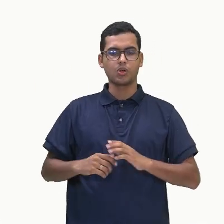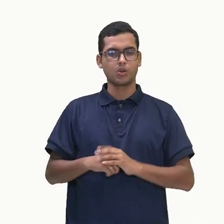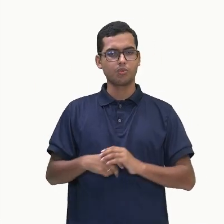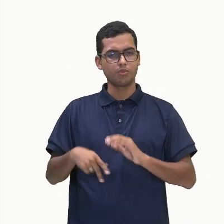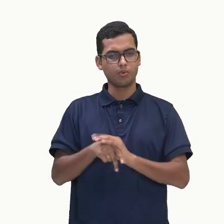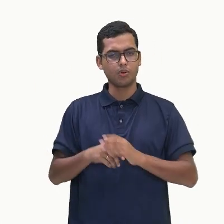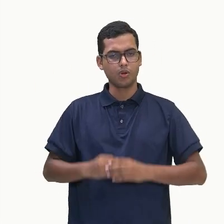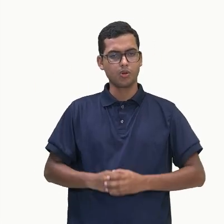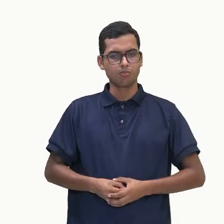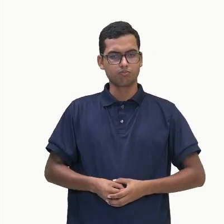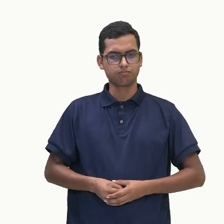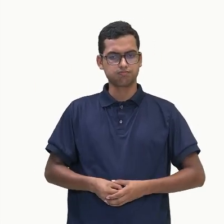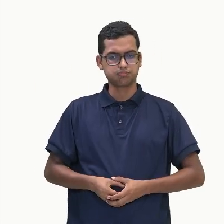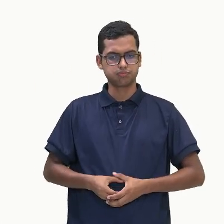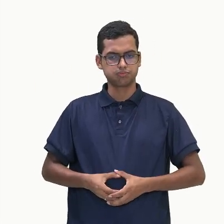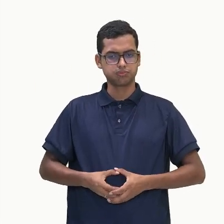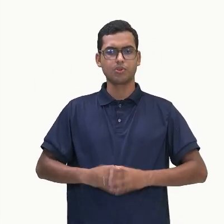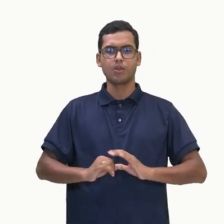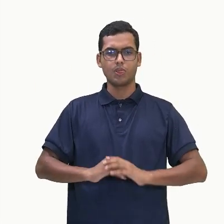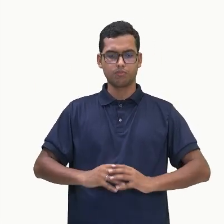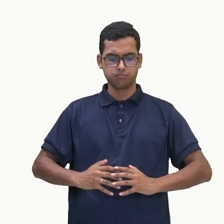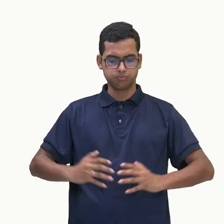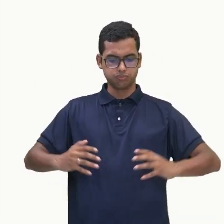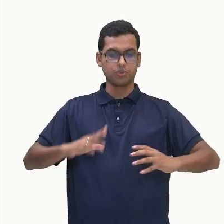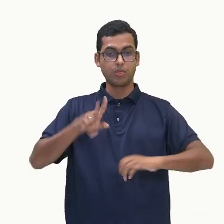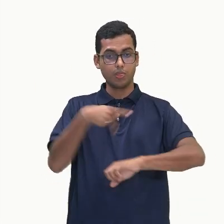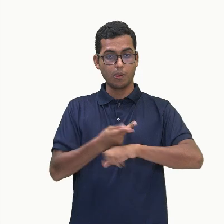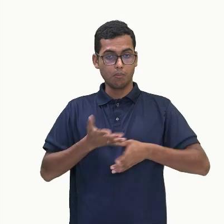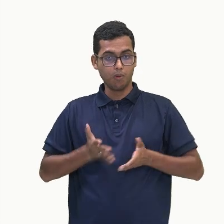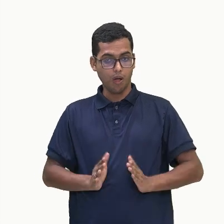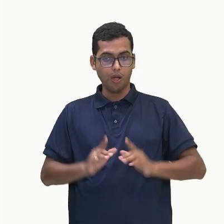idoso. Todas essas fases eles vão ter